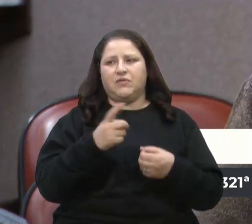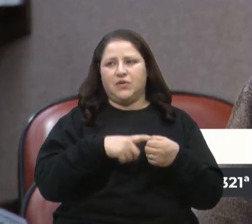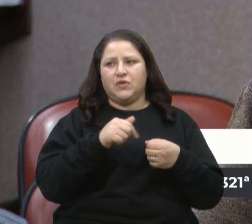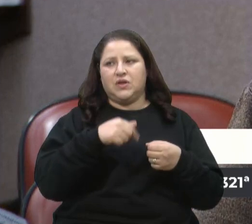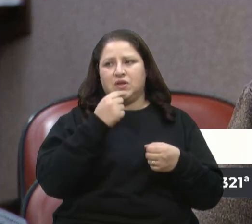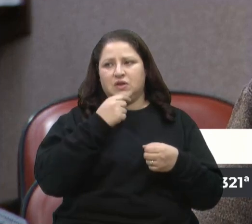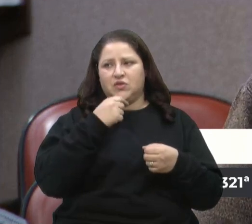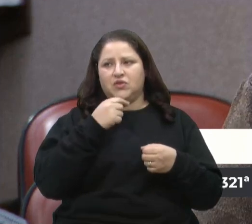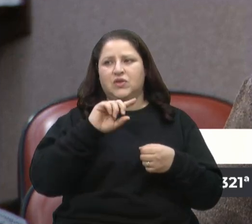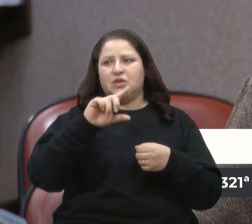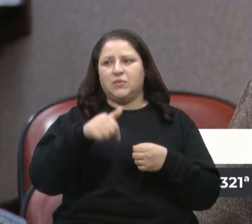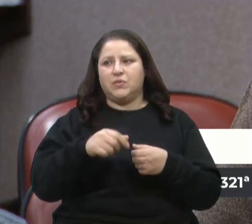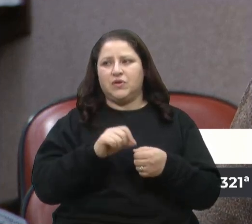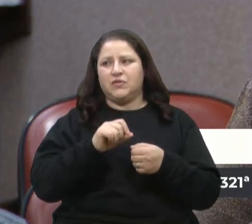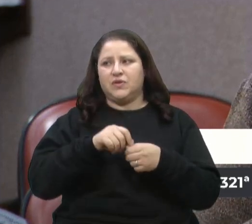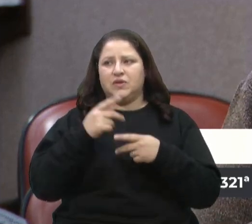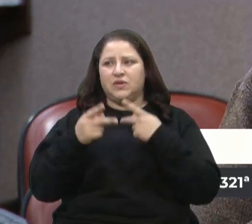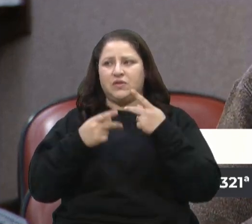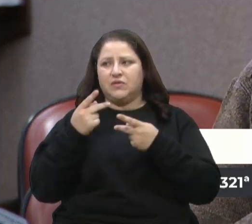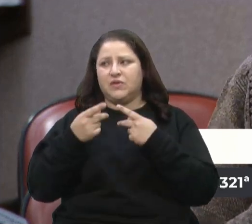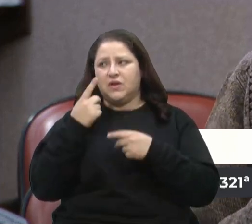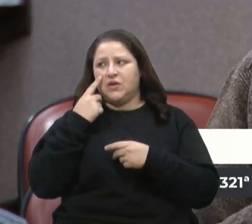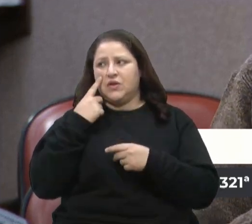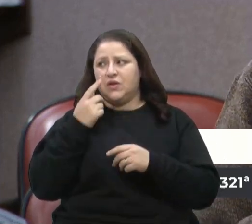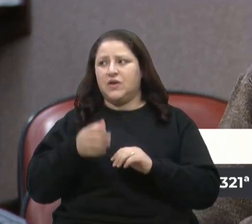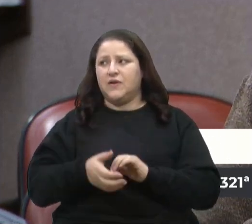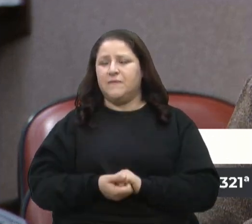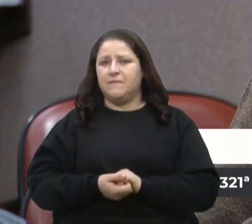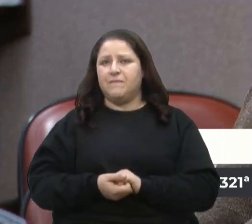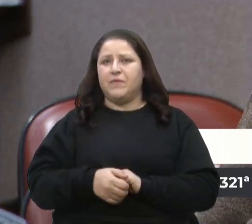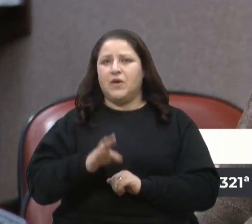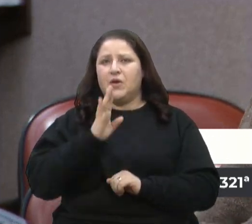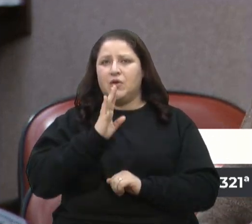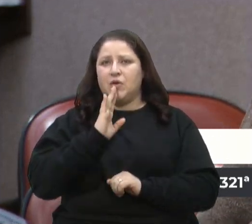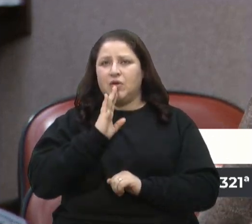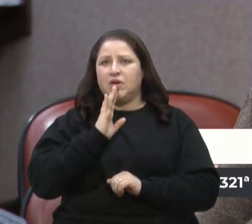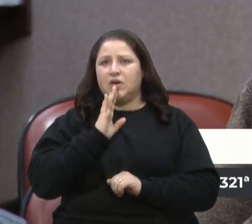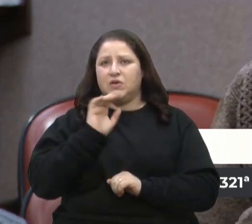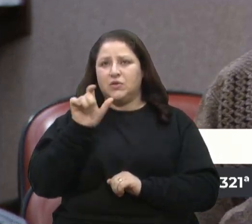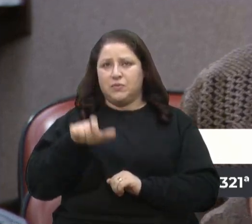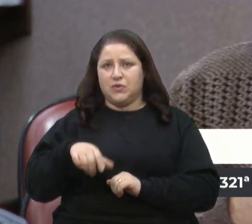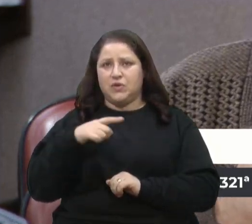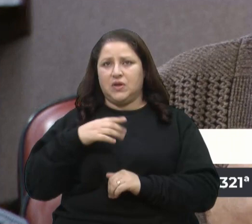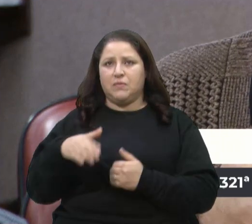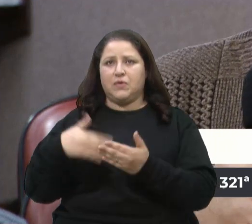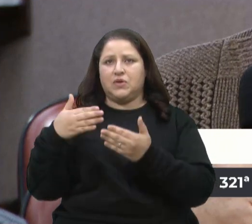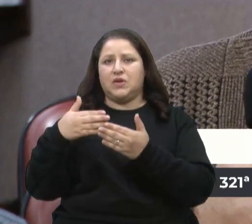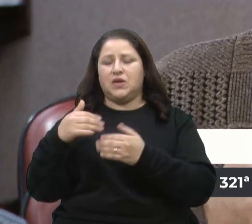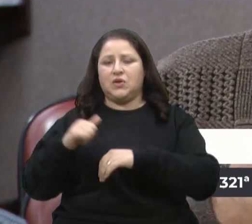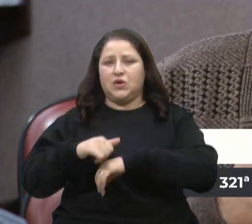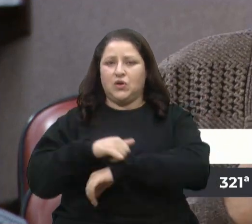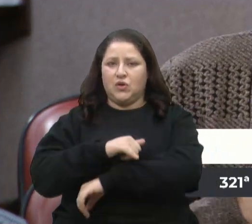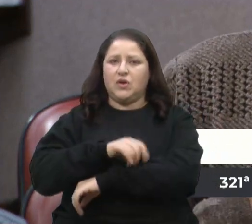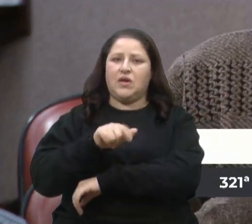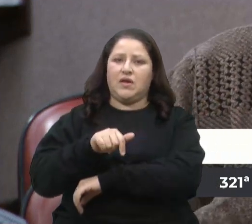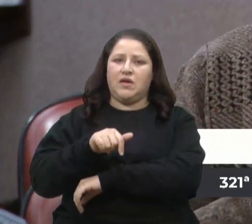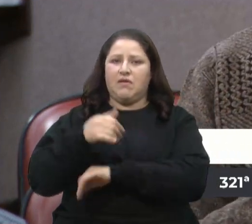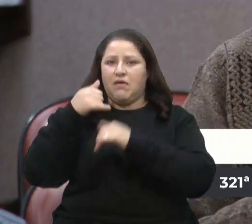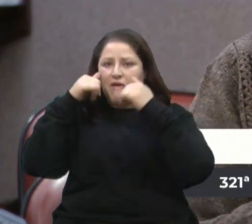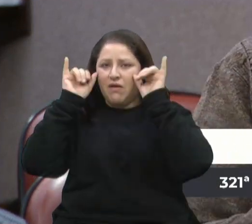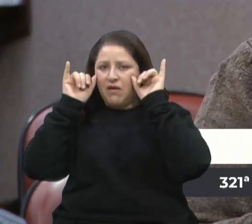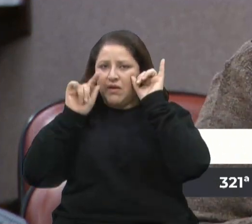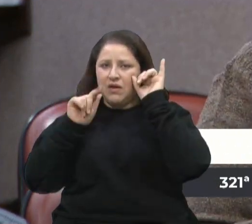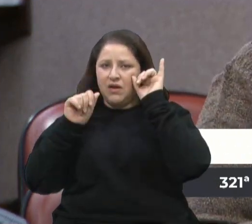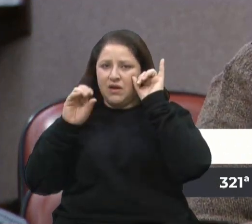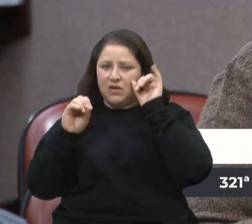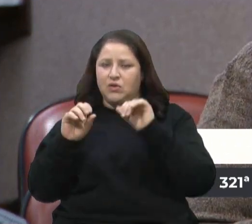aí, na sequência, eu fiz essa fala, disse assim, olha, eu conheço que quem passa por um processo de engorda é gado, quem vivia no